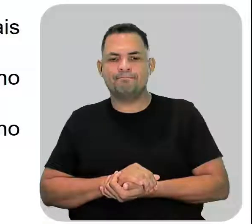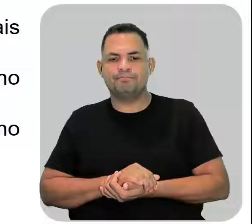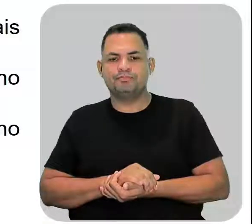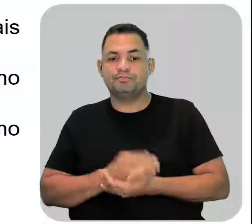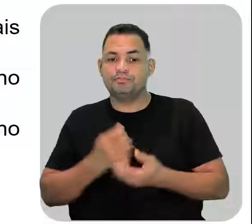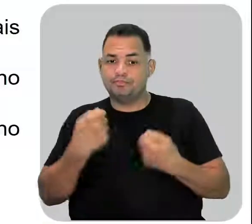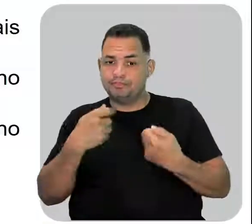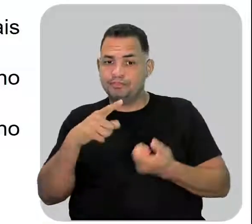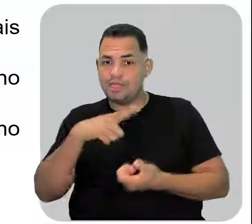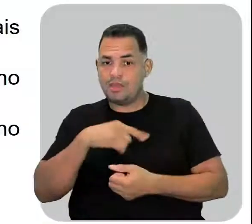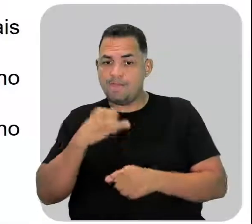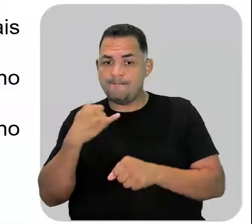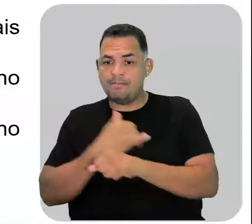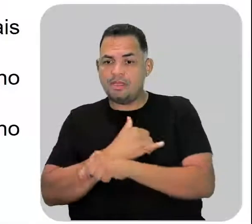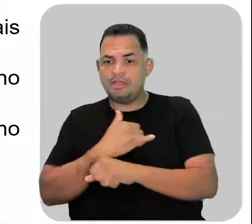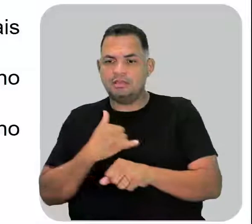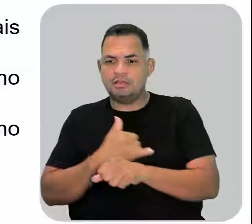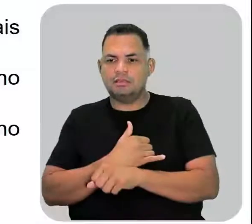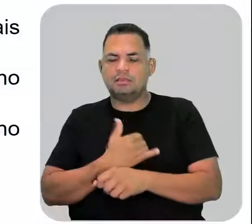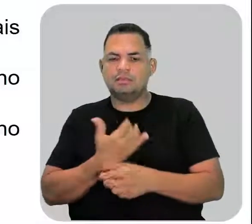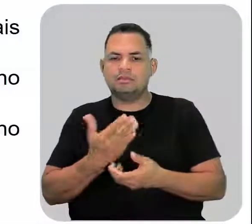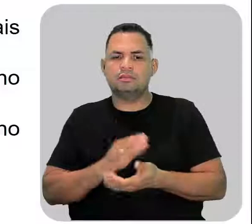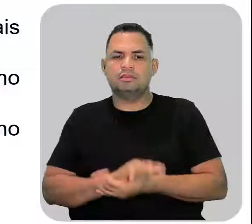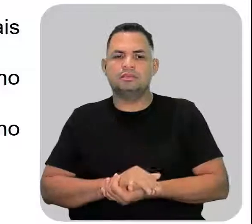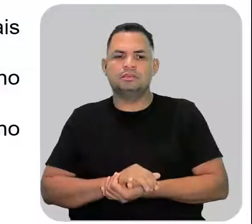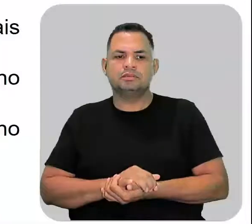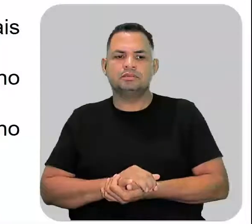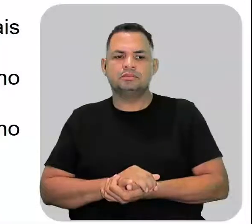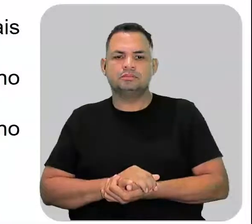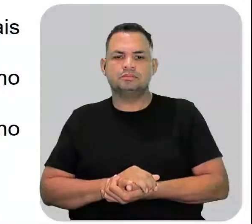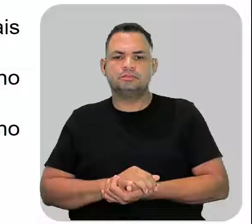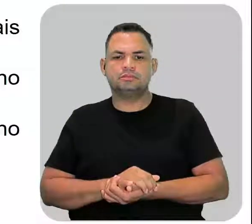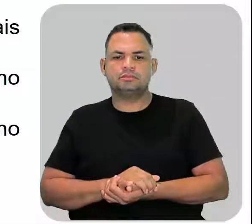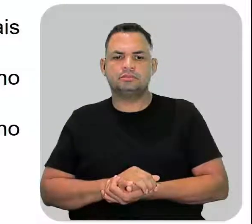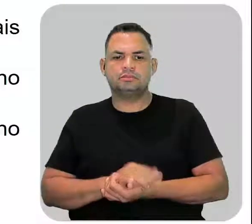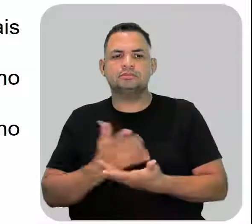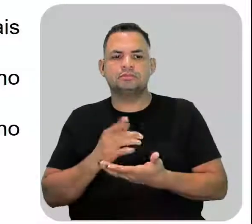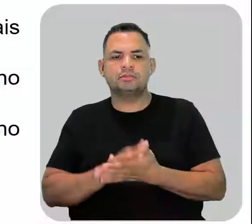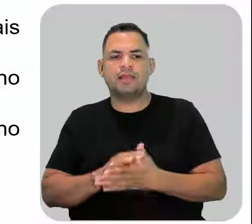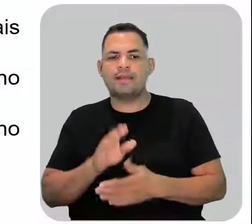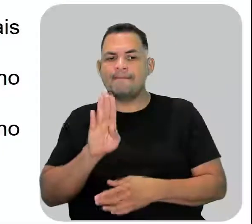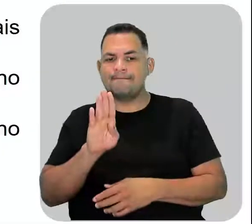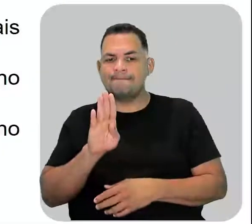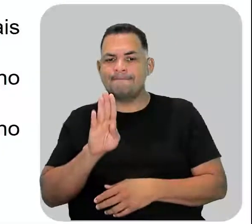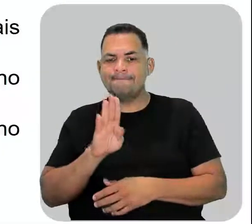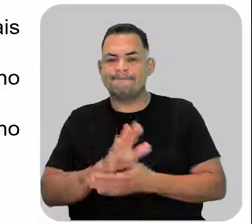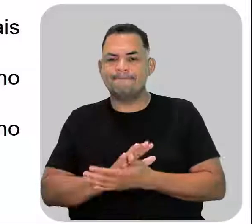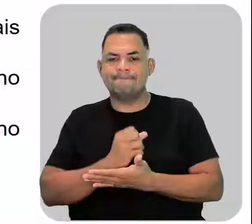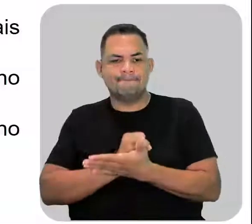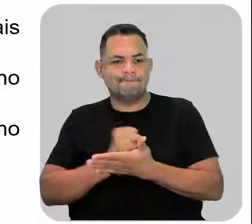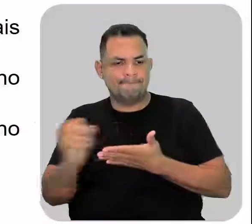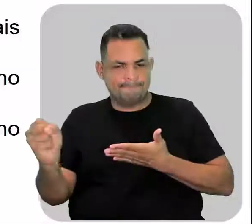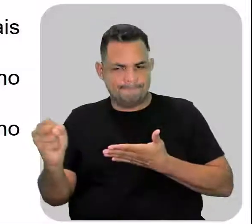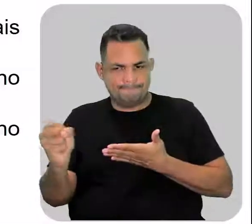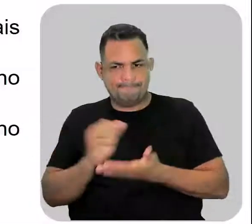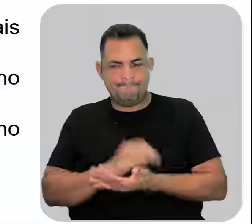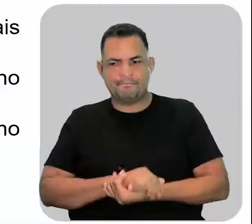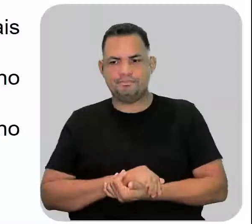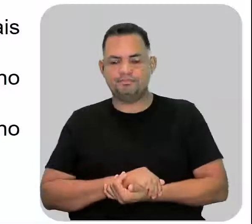metal. E o iodo, ele não é um metal e nem um hidrogênio. Então, a letra B, fora de